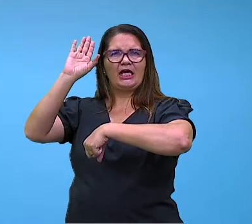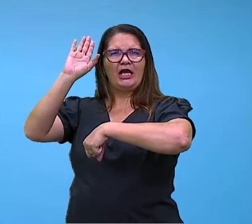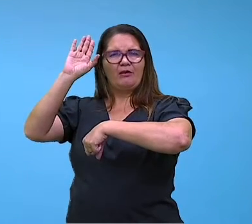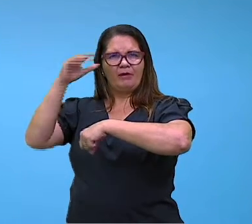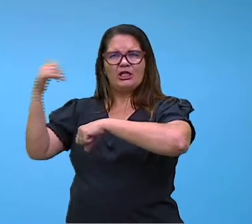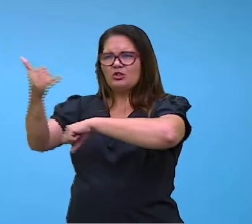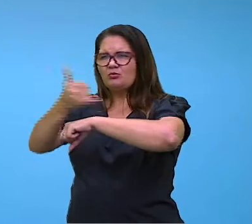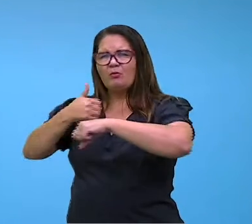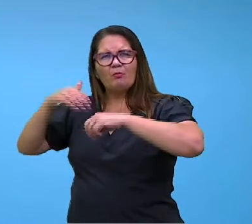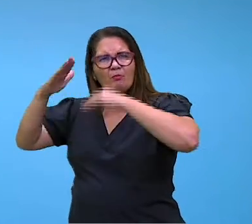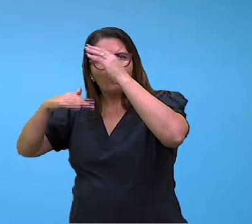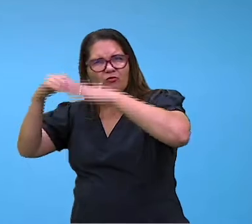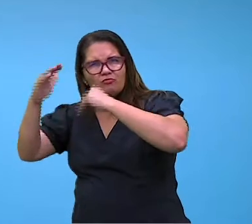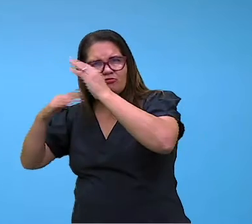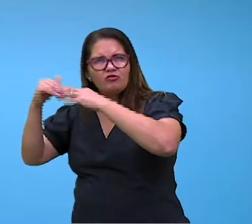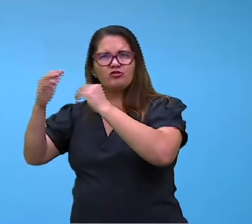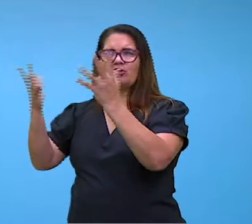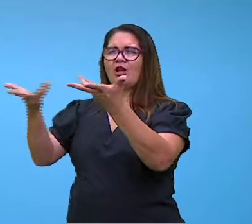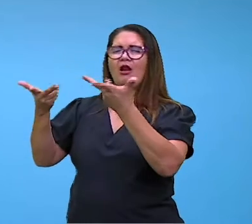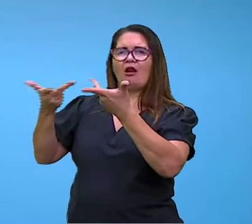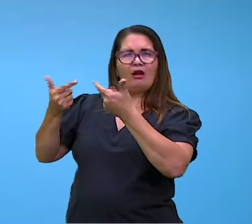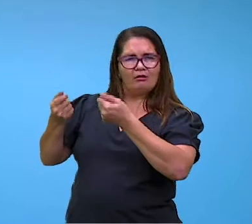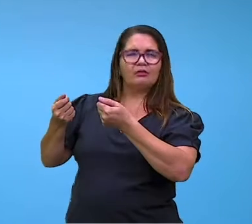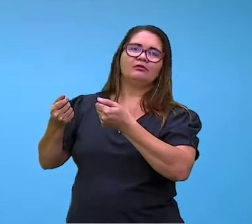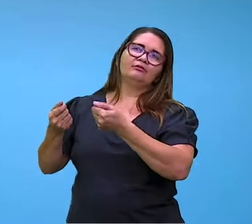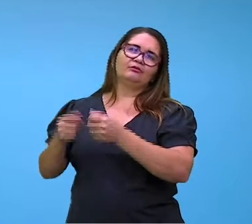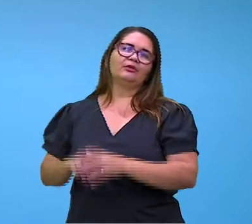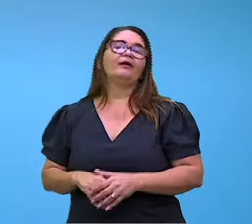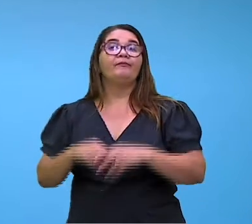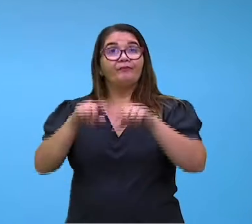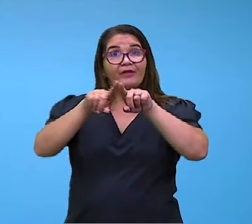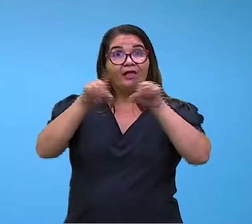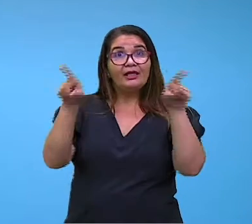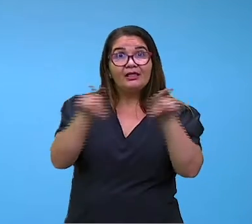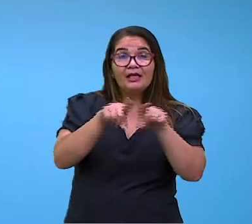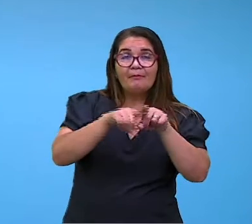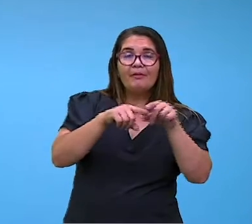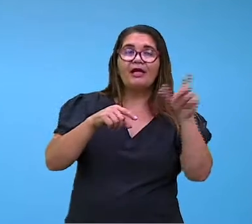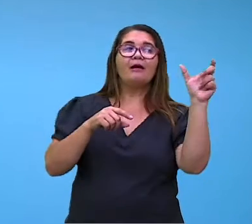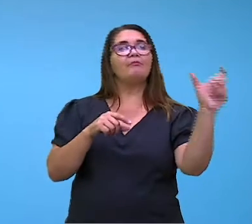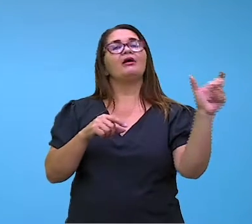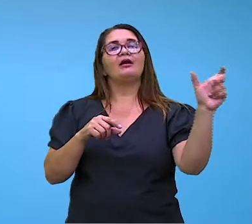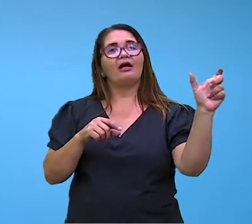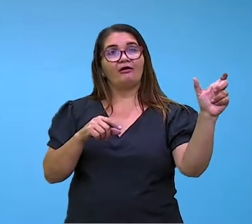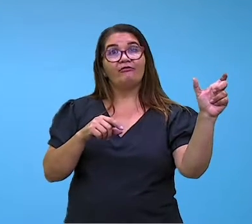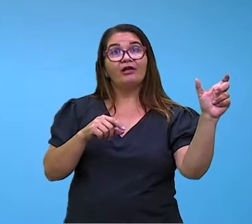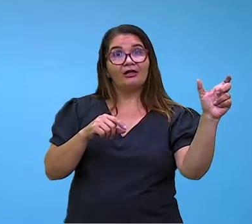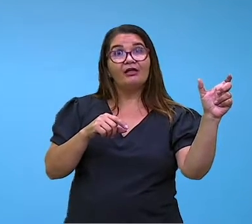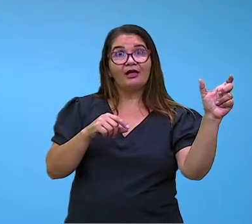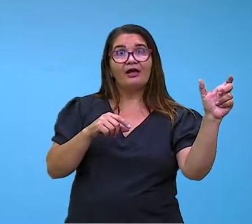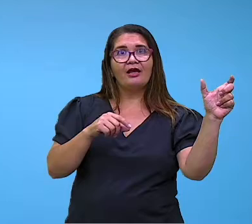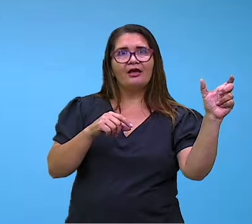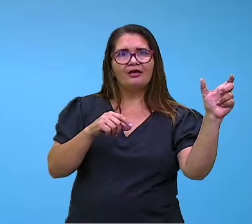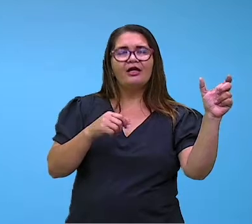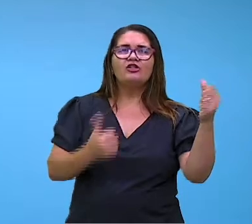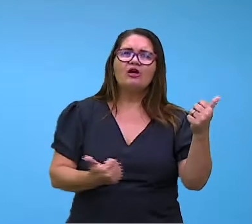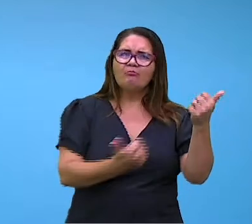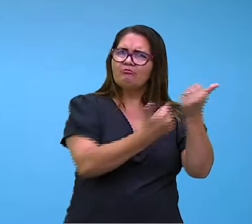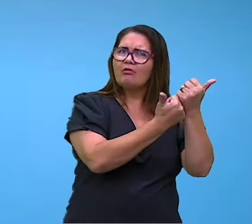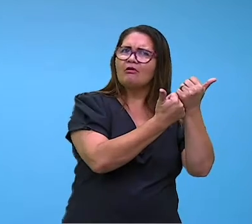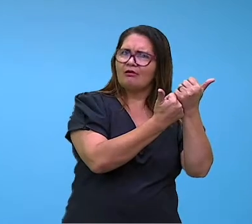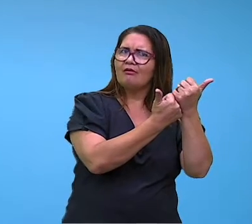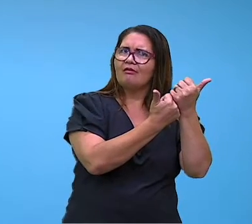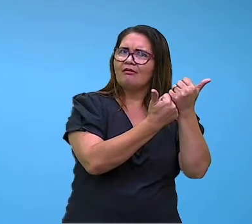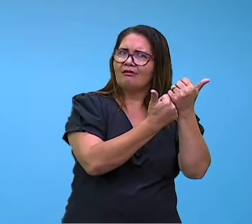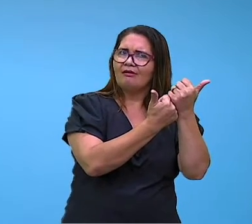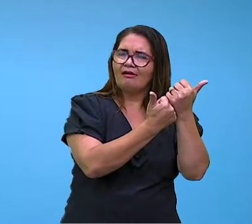desconhecido e estranho, ok? Support é apoiar, não é suportar, é